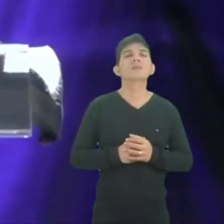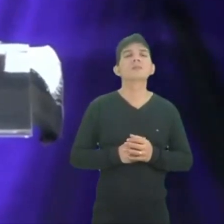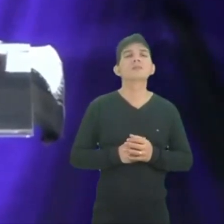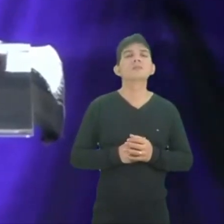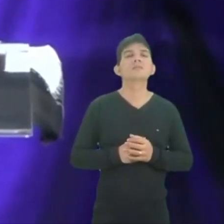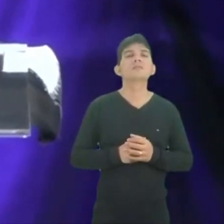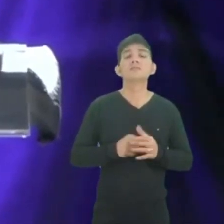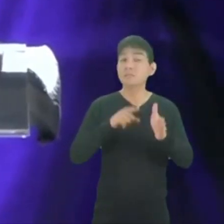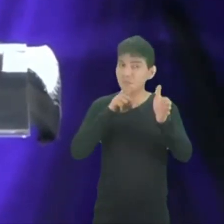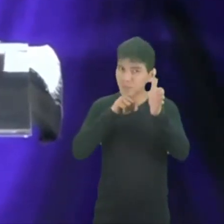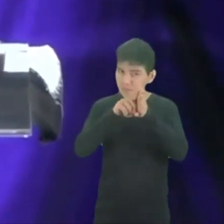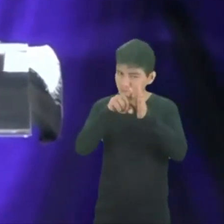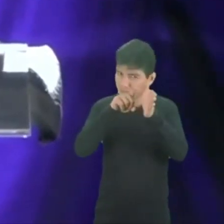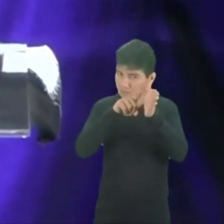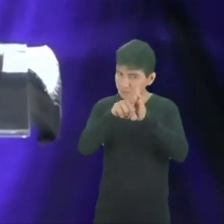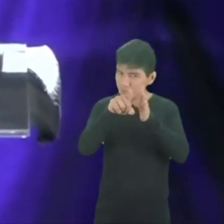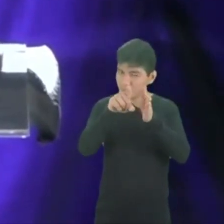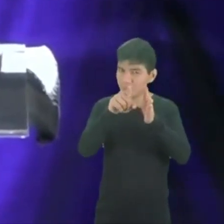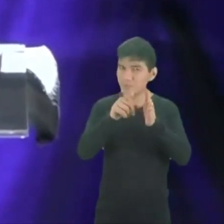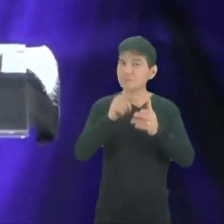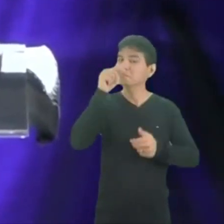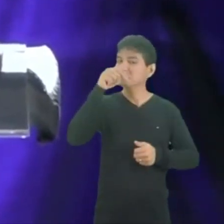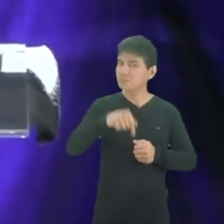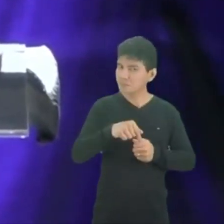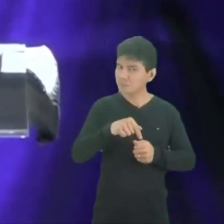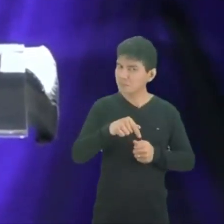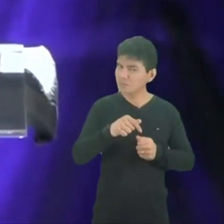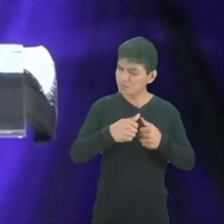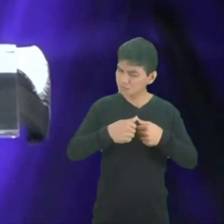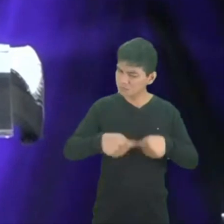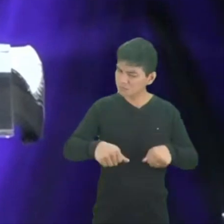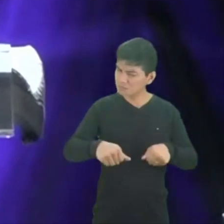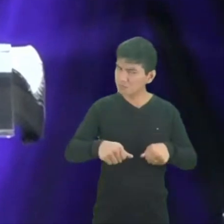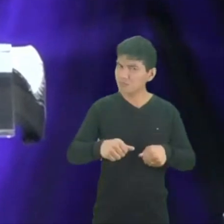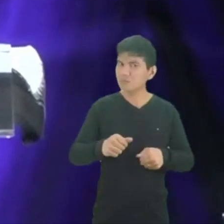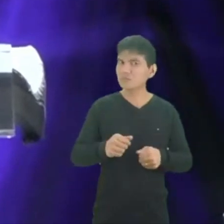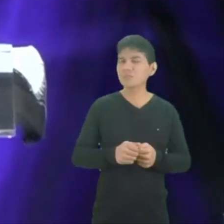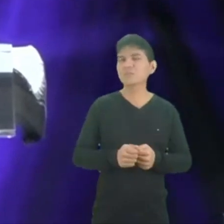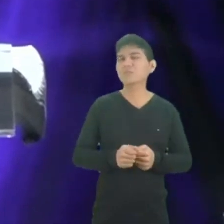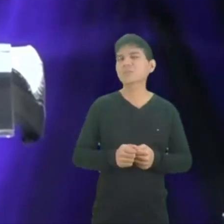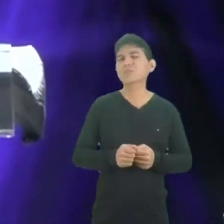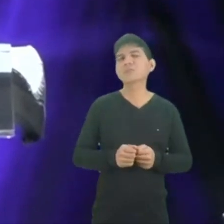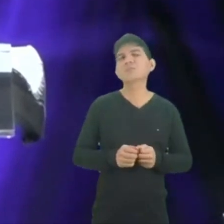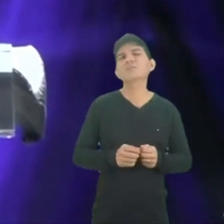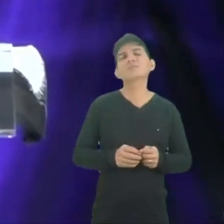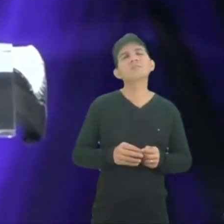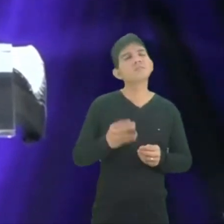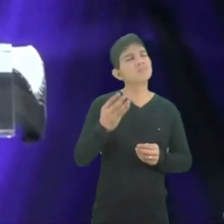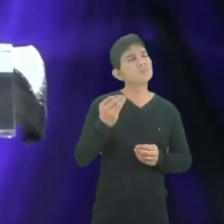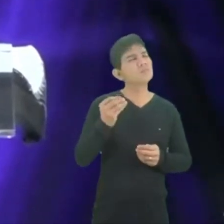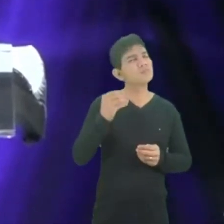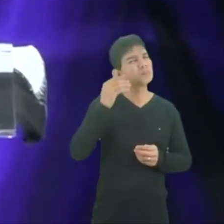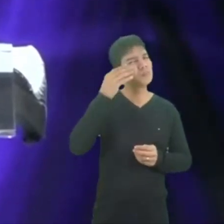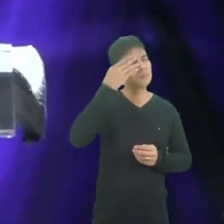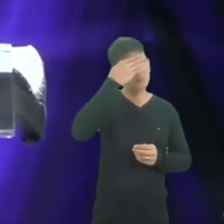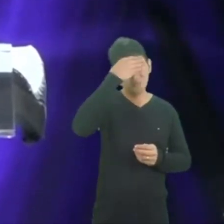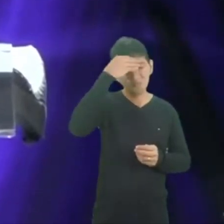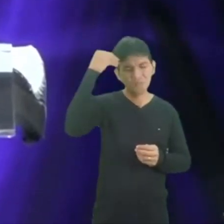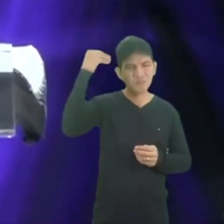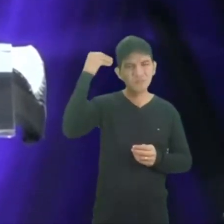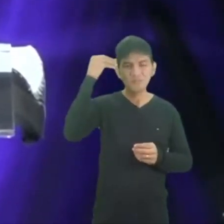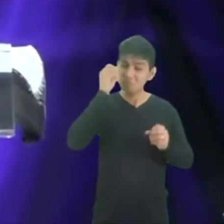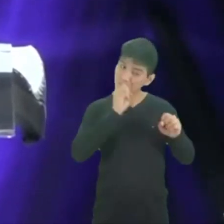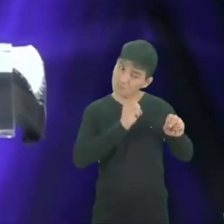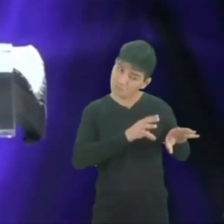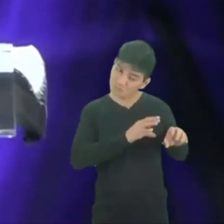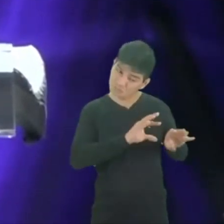E a pergunta que muitas das vezes fica, e que muitas das vezes nós como pais esquecemos de ensinar a